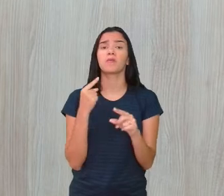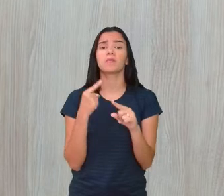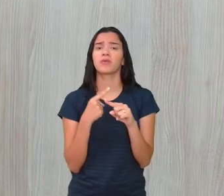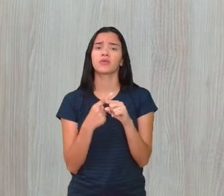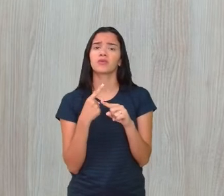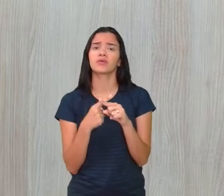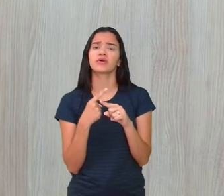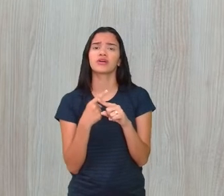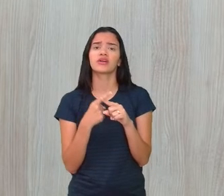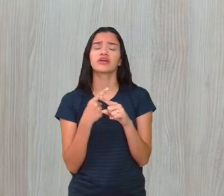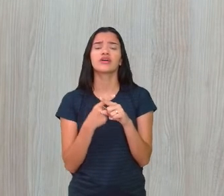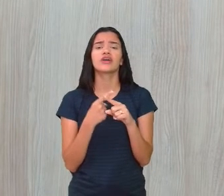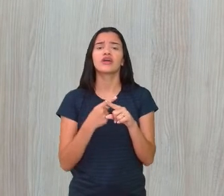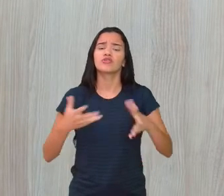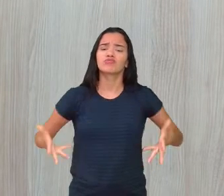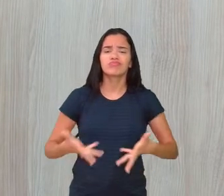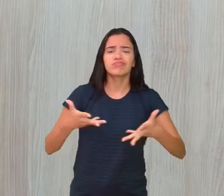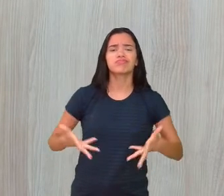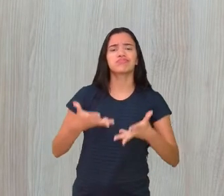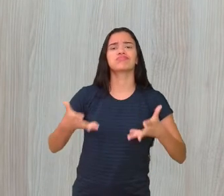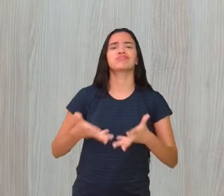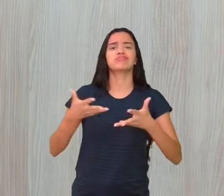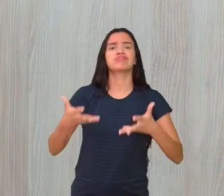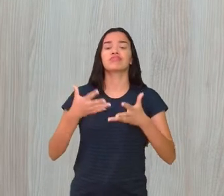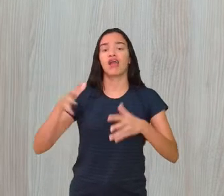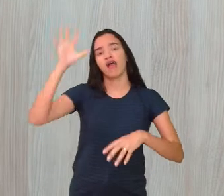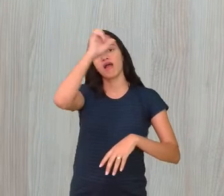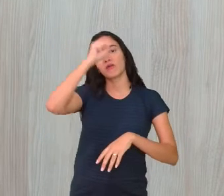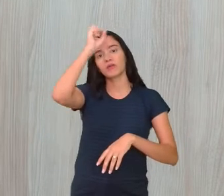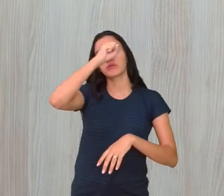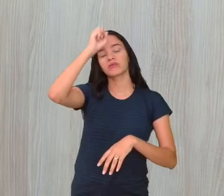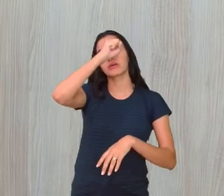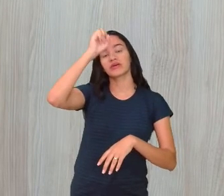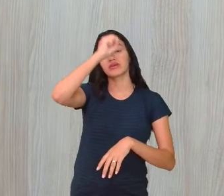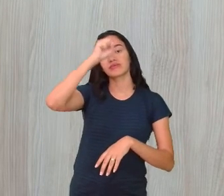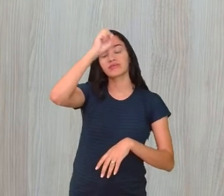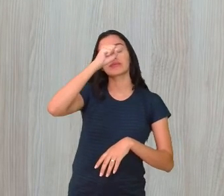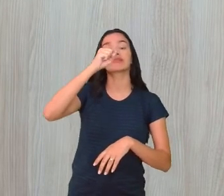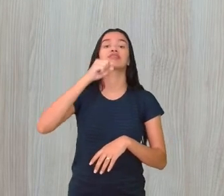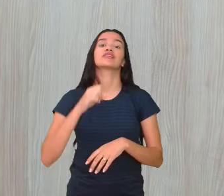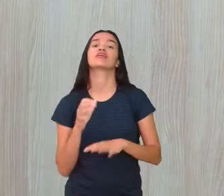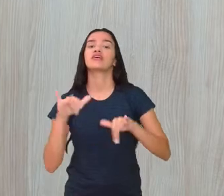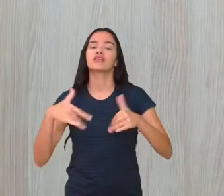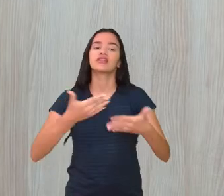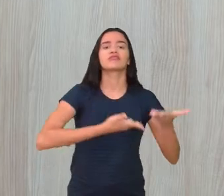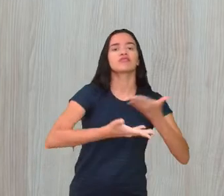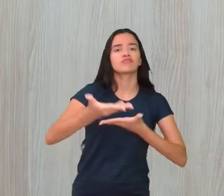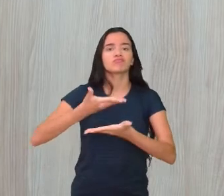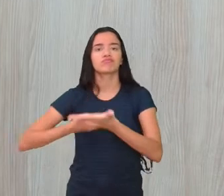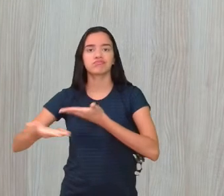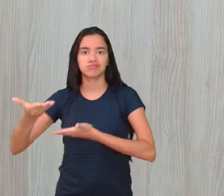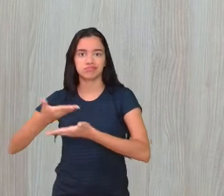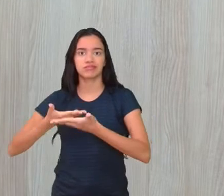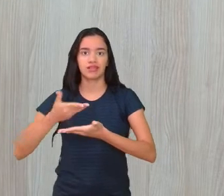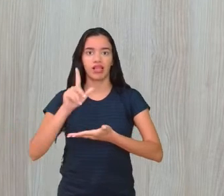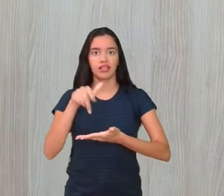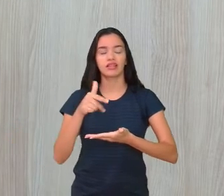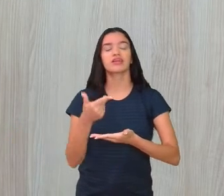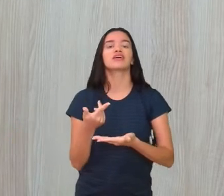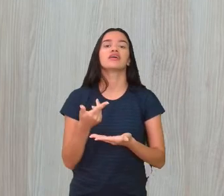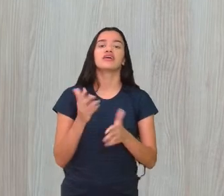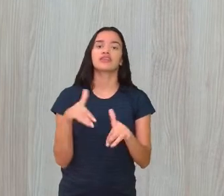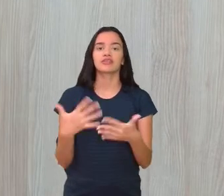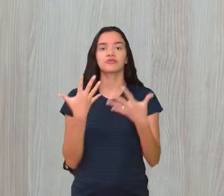gente fortalece, né? Afinal de contas, o aprendizado nasce nesse encontro aí, nessa troca, né? Exatamente. Não é isso mesmo?